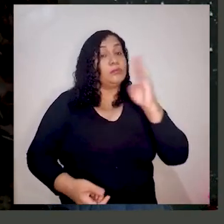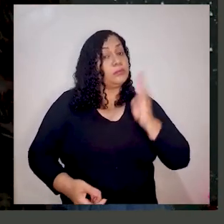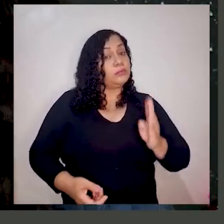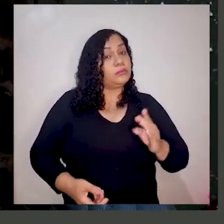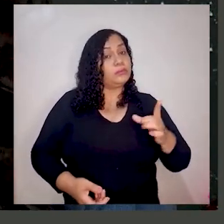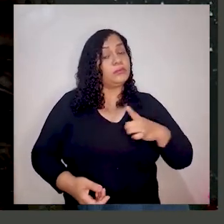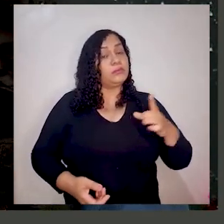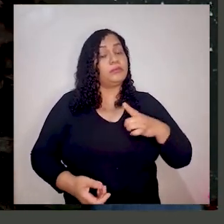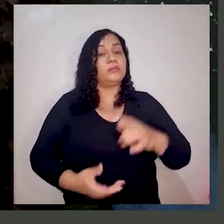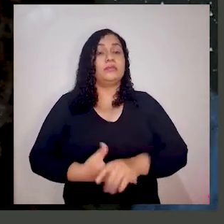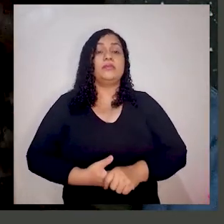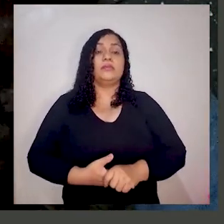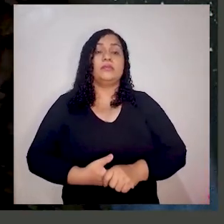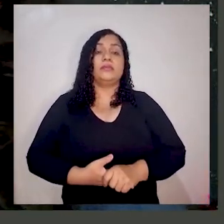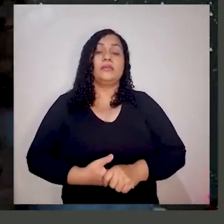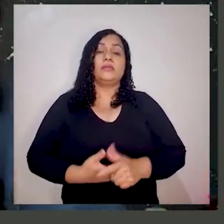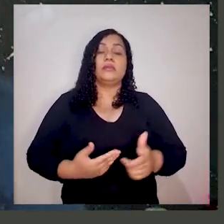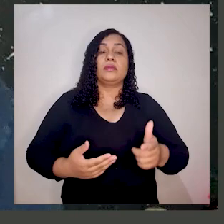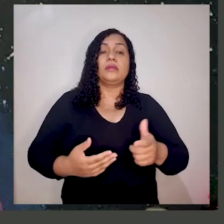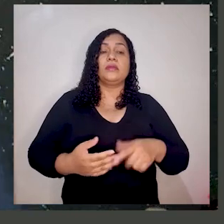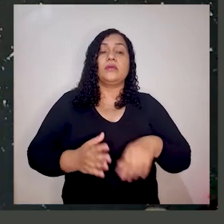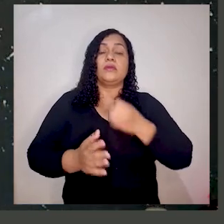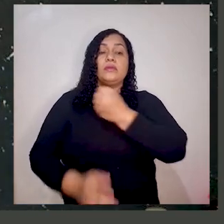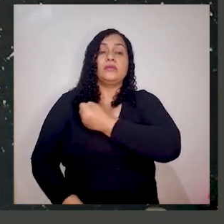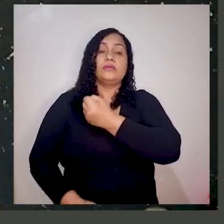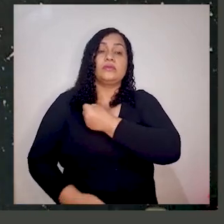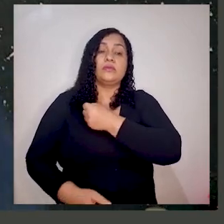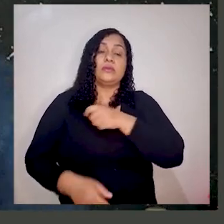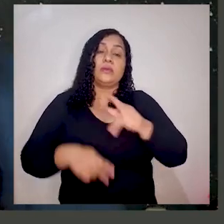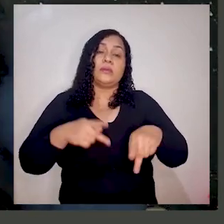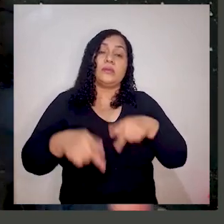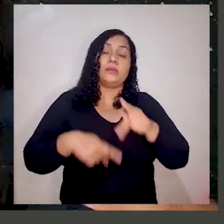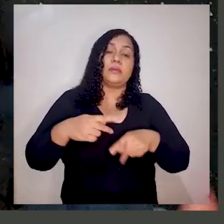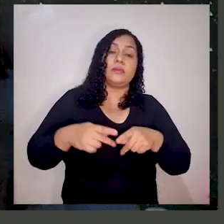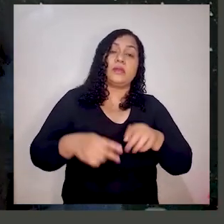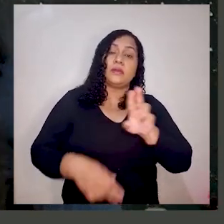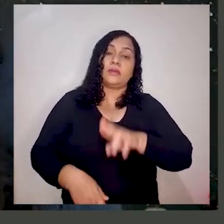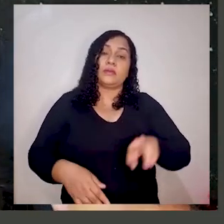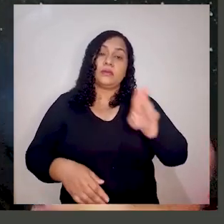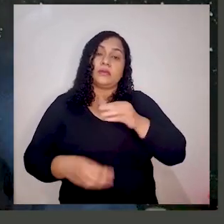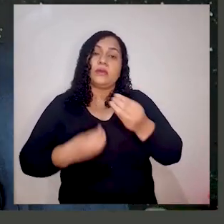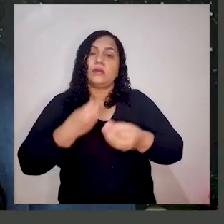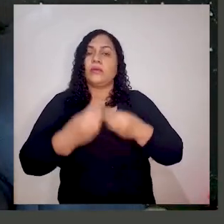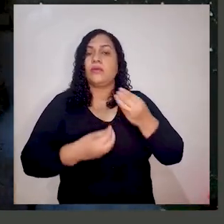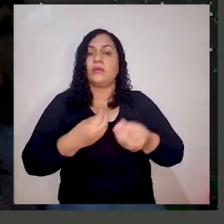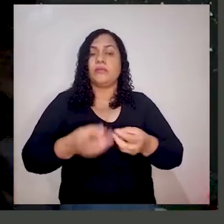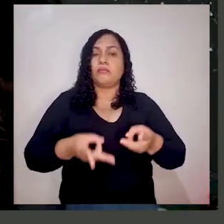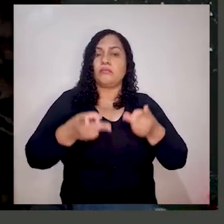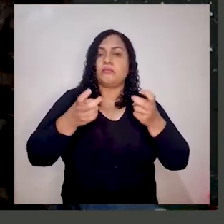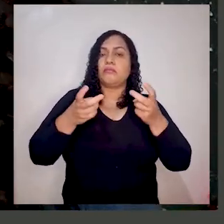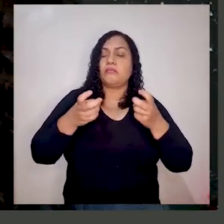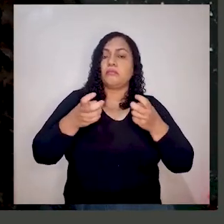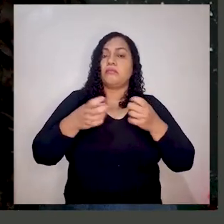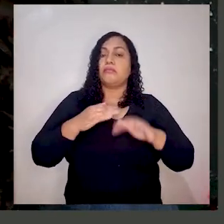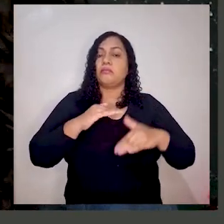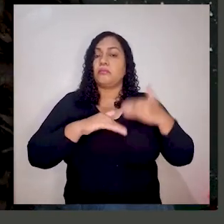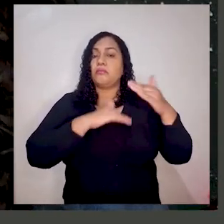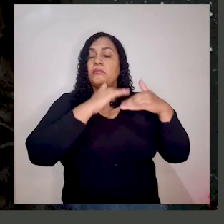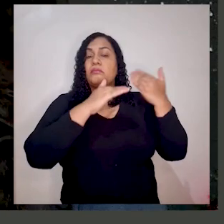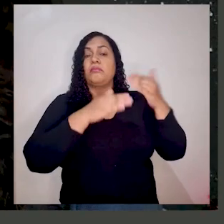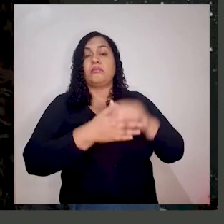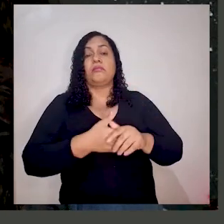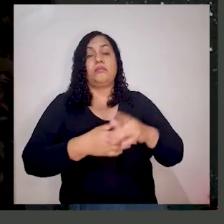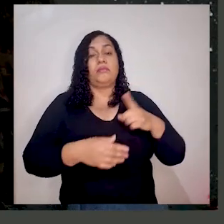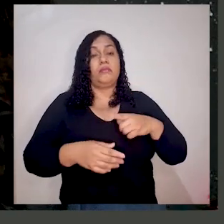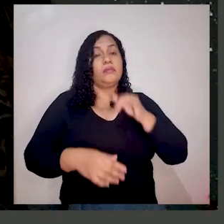Brasil, existem algumas taxas, né, alguns parâmetros populacionais que são utilizados como métrica. Então nós temos aí, por